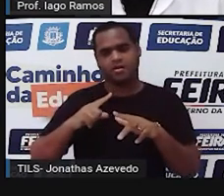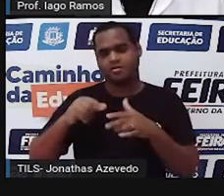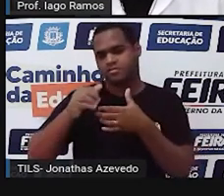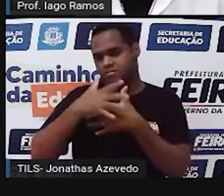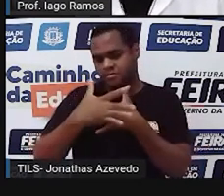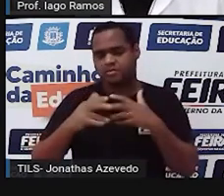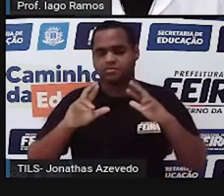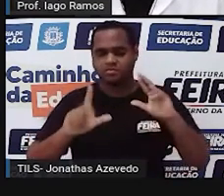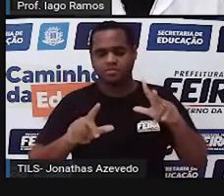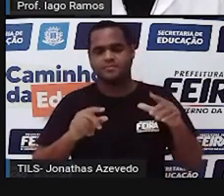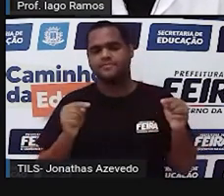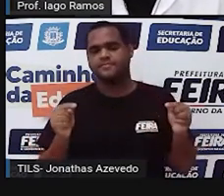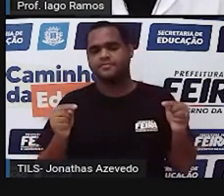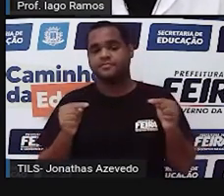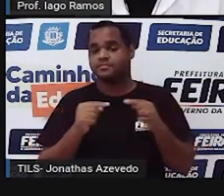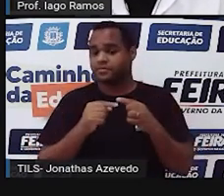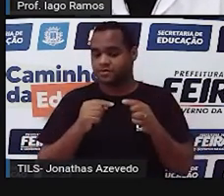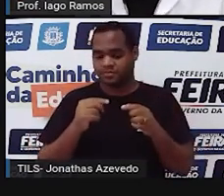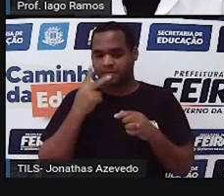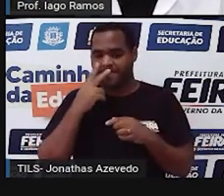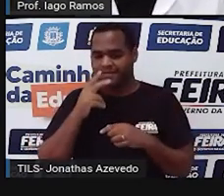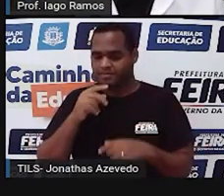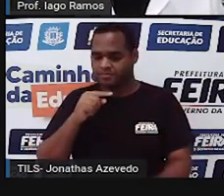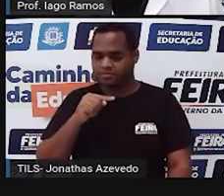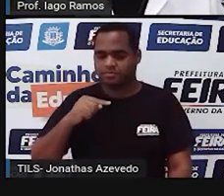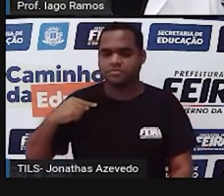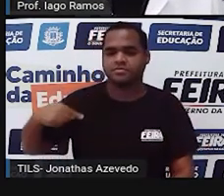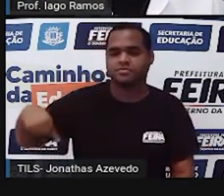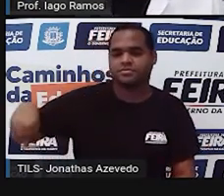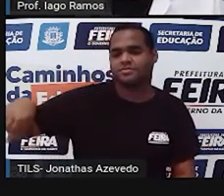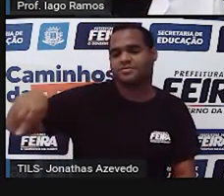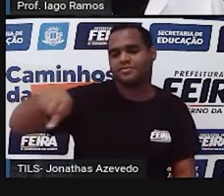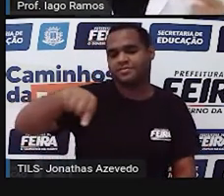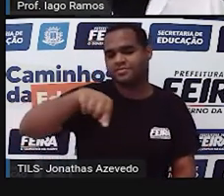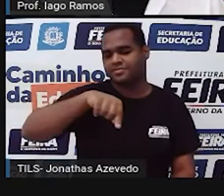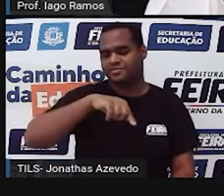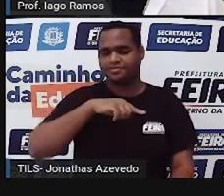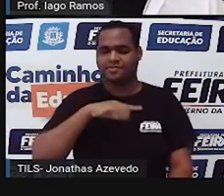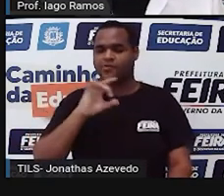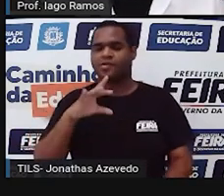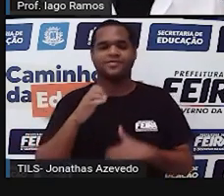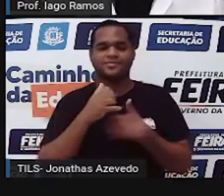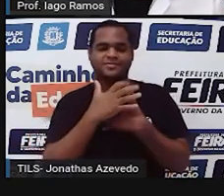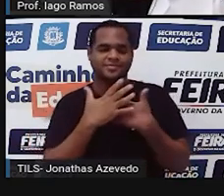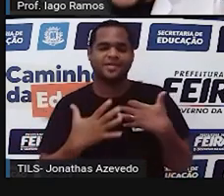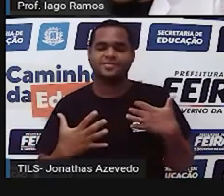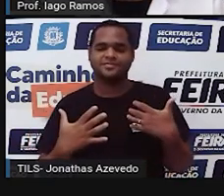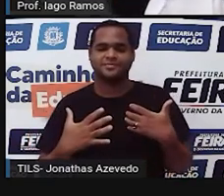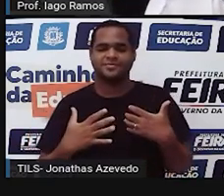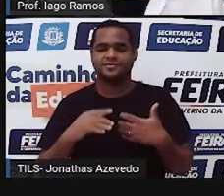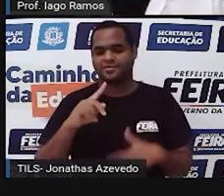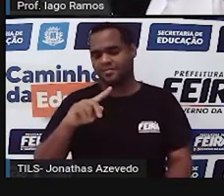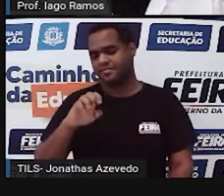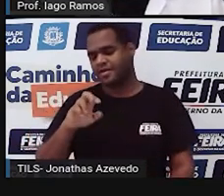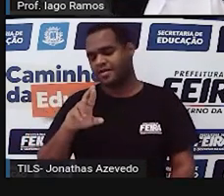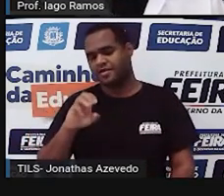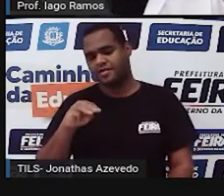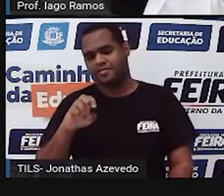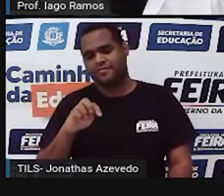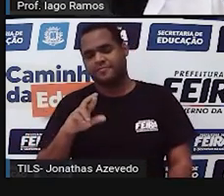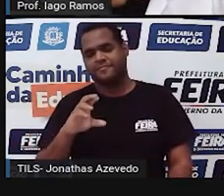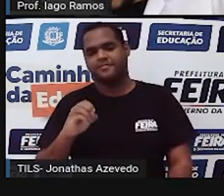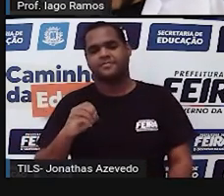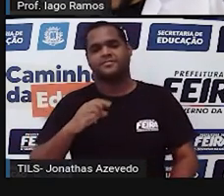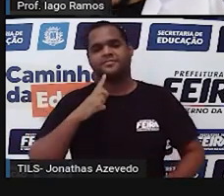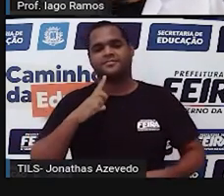você está passando pelo Contorno da cidade ele é por isso que o nome é perímetro olha só que